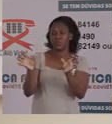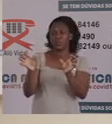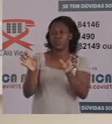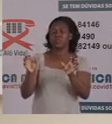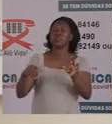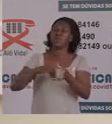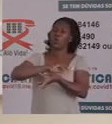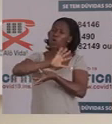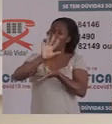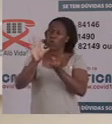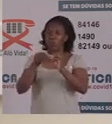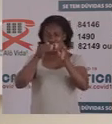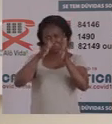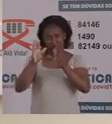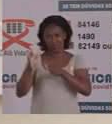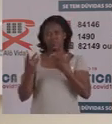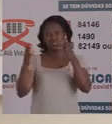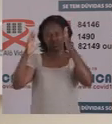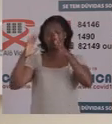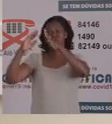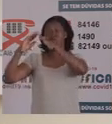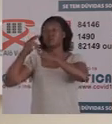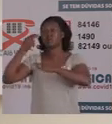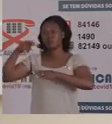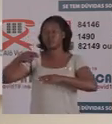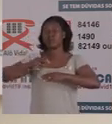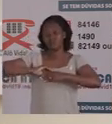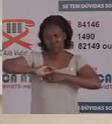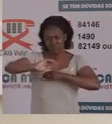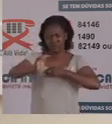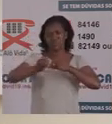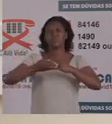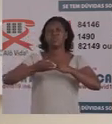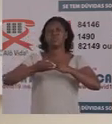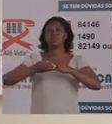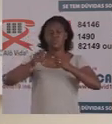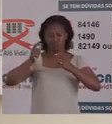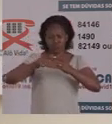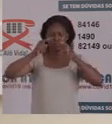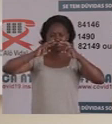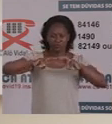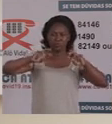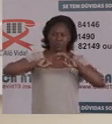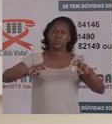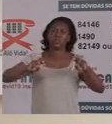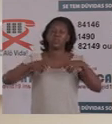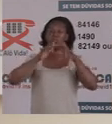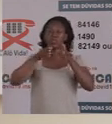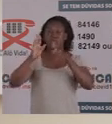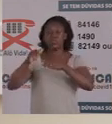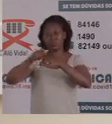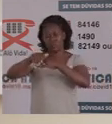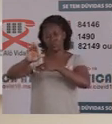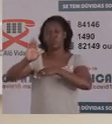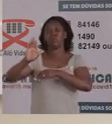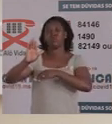residentes no acampamento, realizar a retestagem daqueles que vão permanecer no acampamento até a declaração do fim